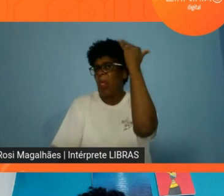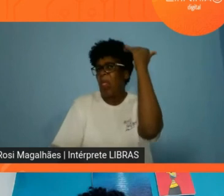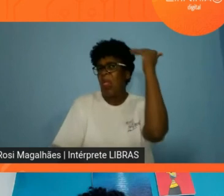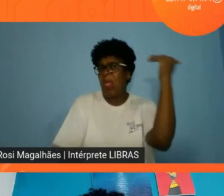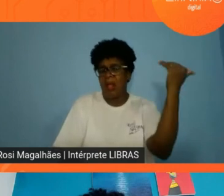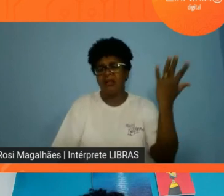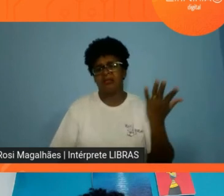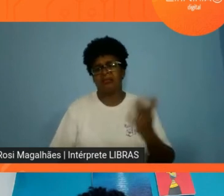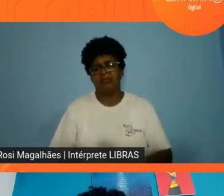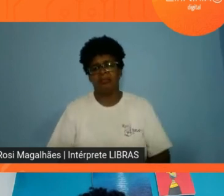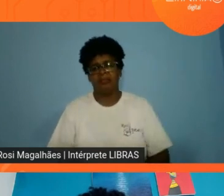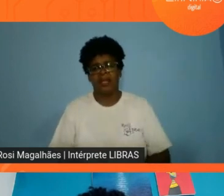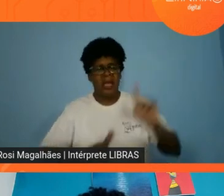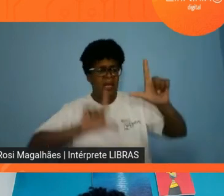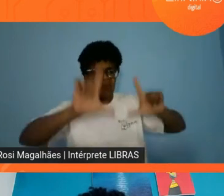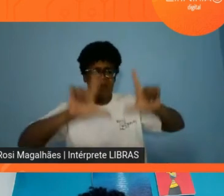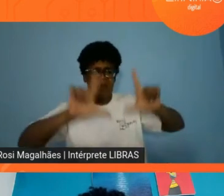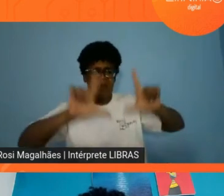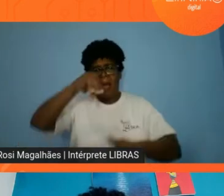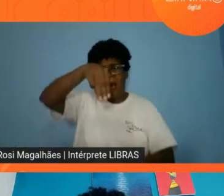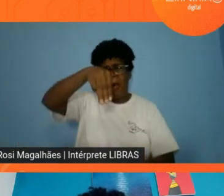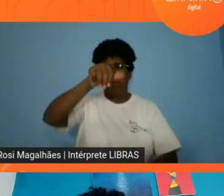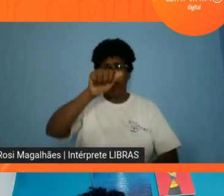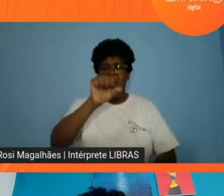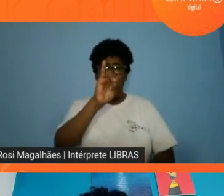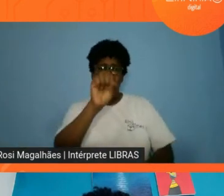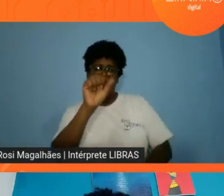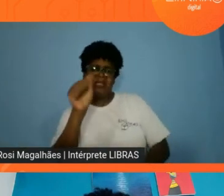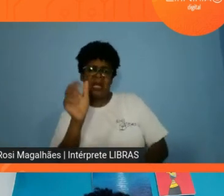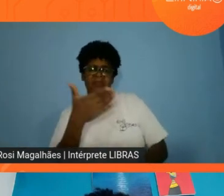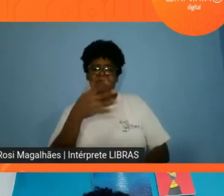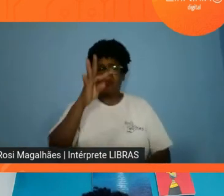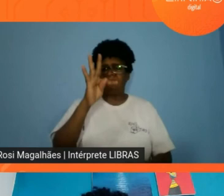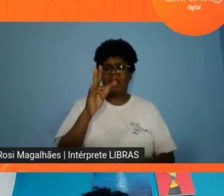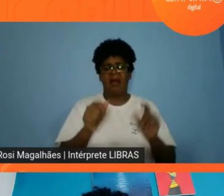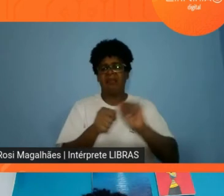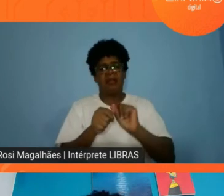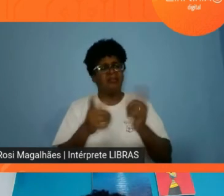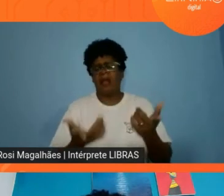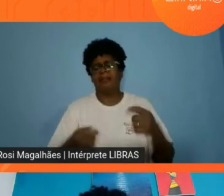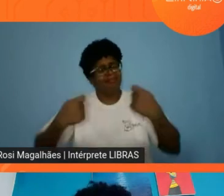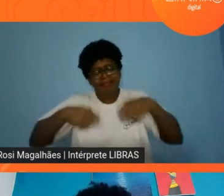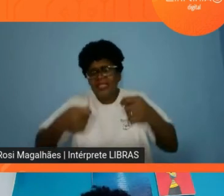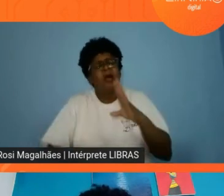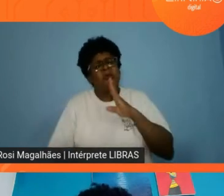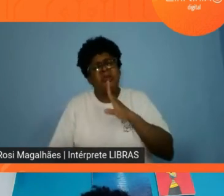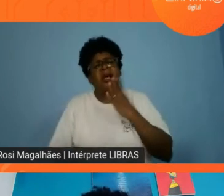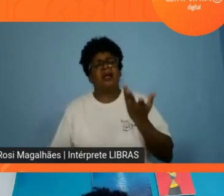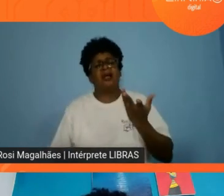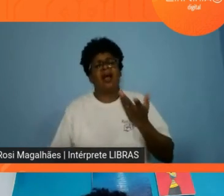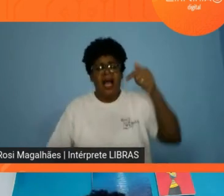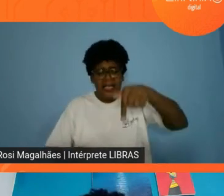assim, tem muitos artistas dentro de São José. São José é uma cidade muito rica em arte